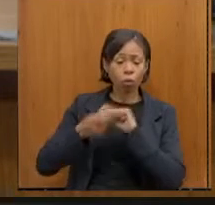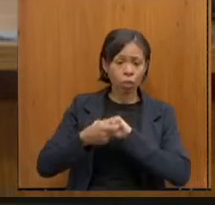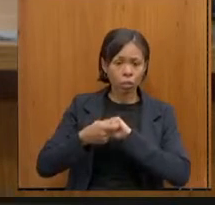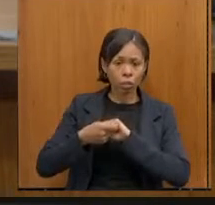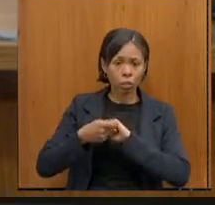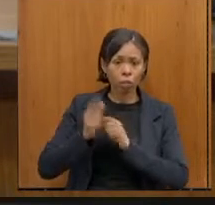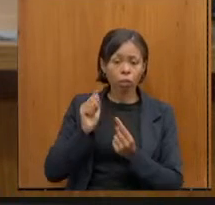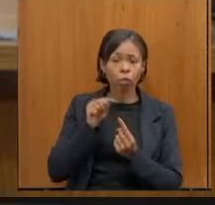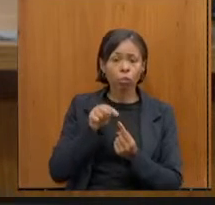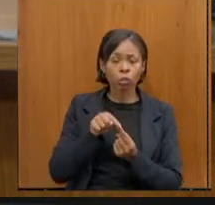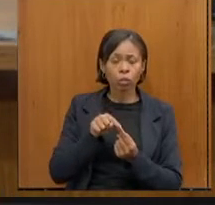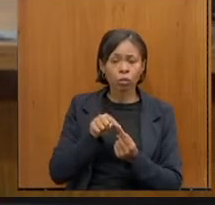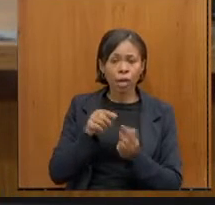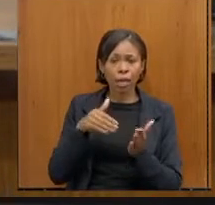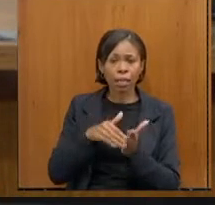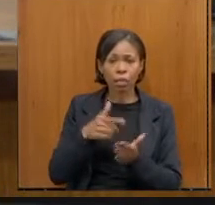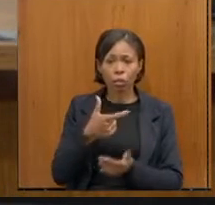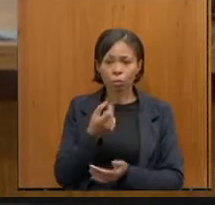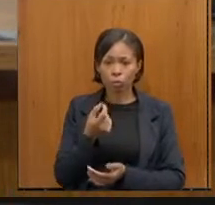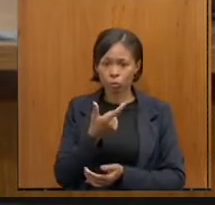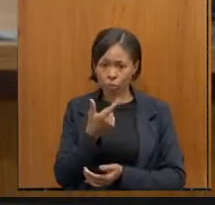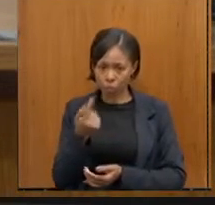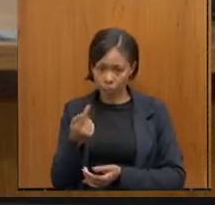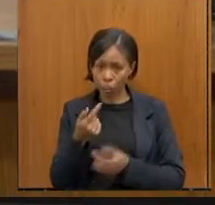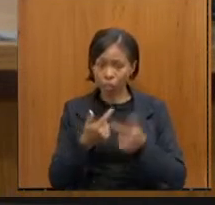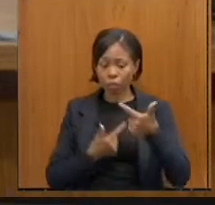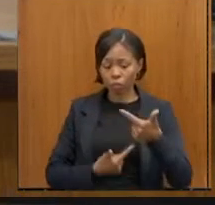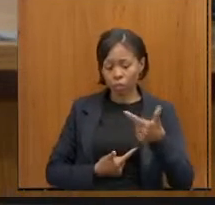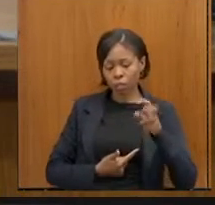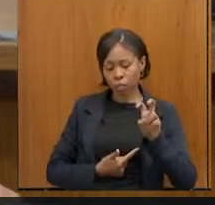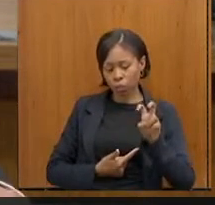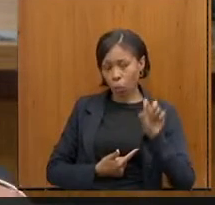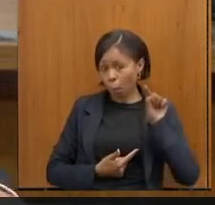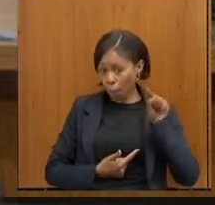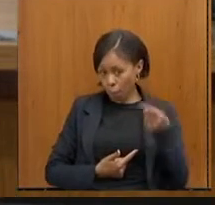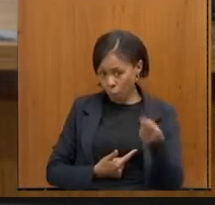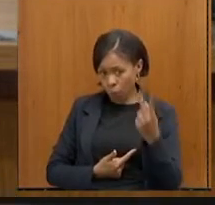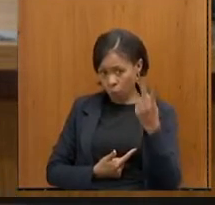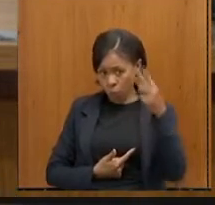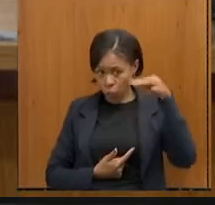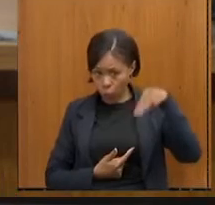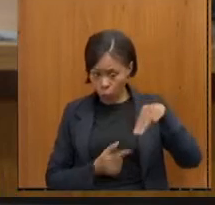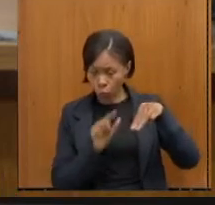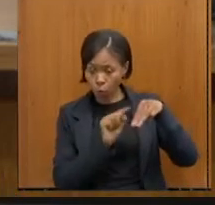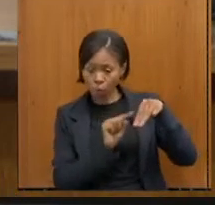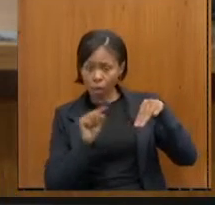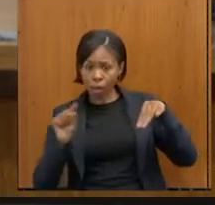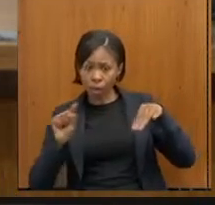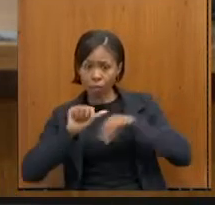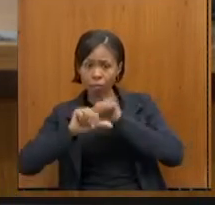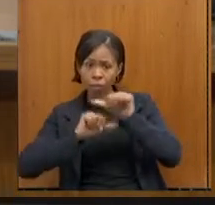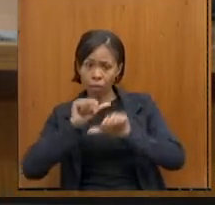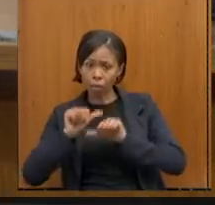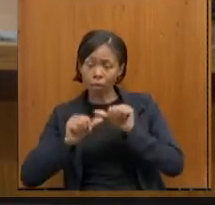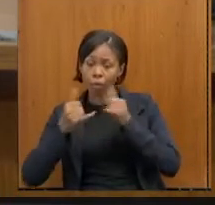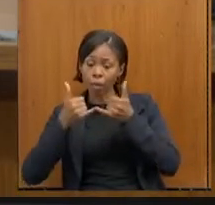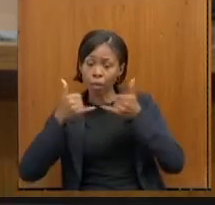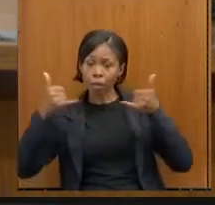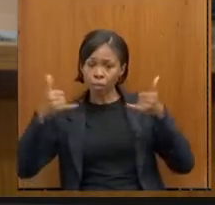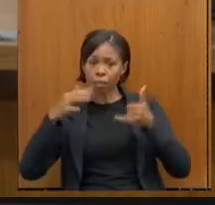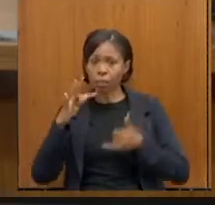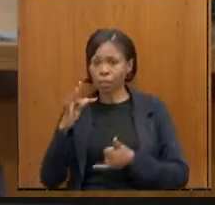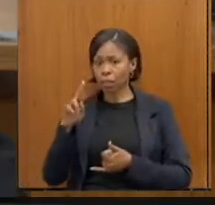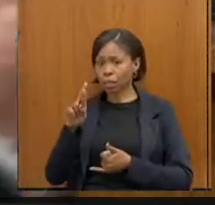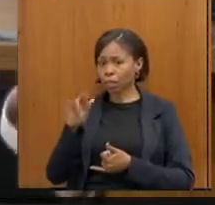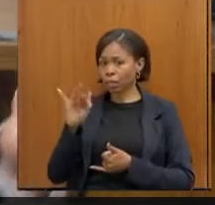2.027 de 25 mil km de redes monofásicas para rede trifásica e aqui tem um pouco as regras que nós estamos